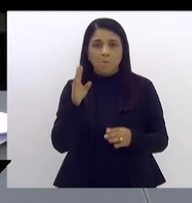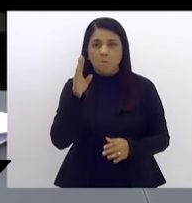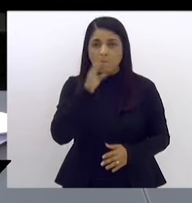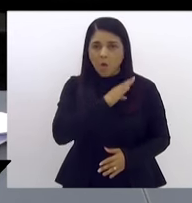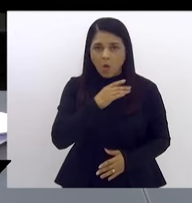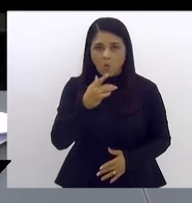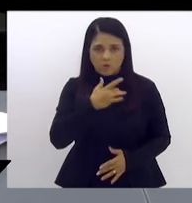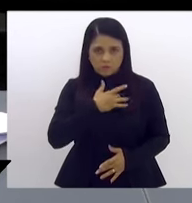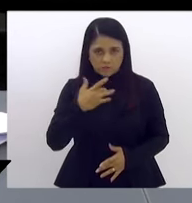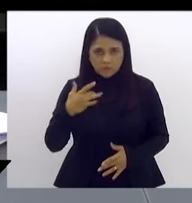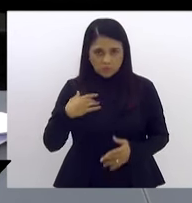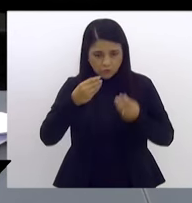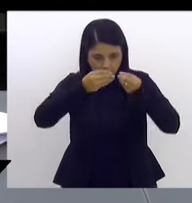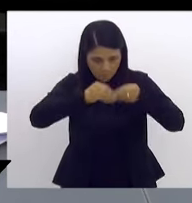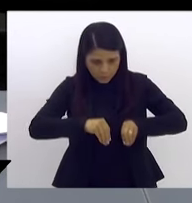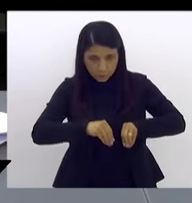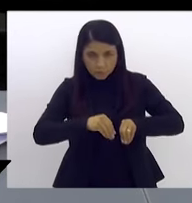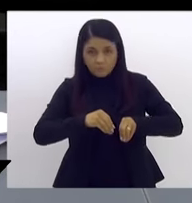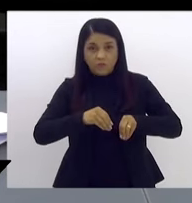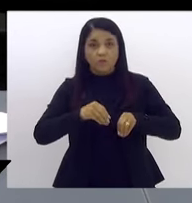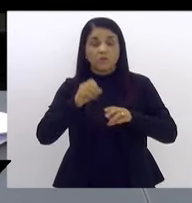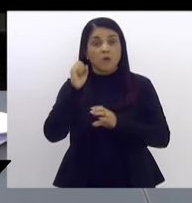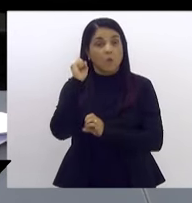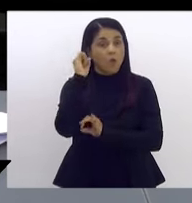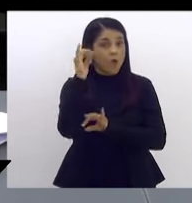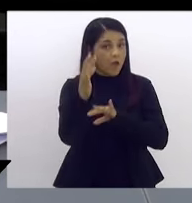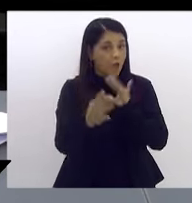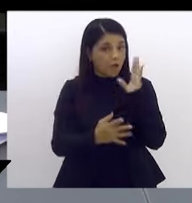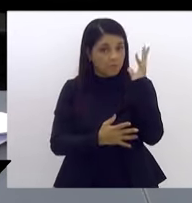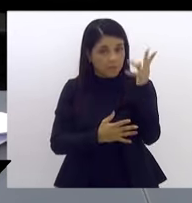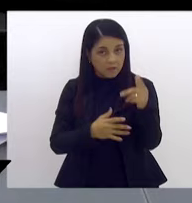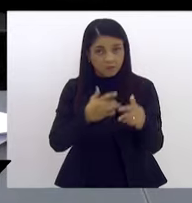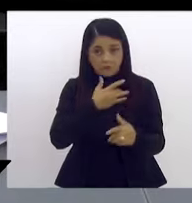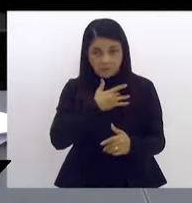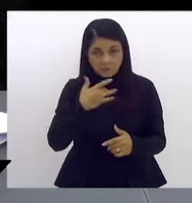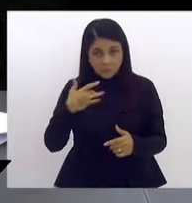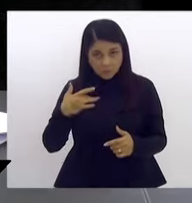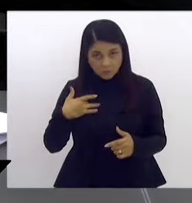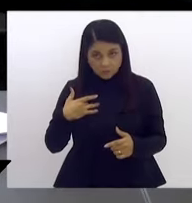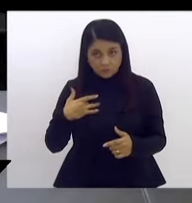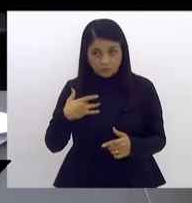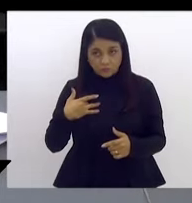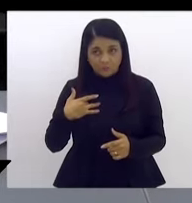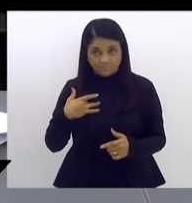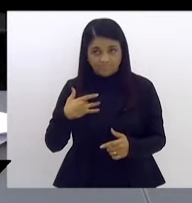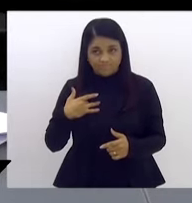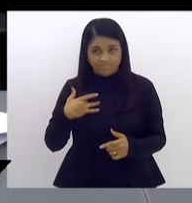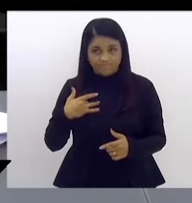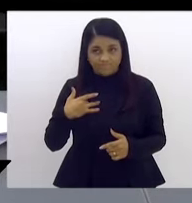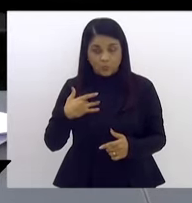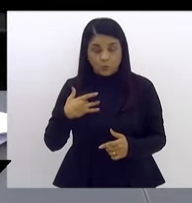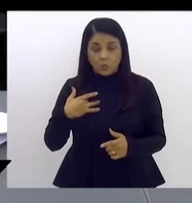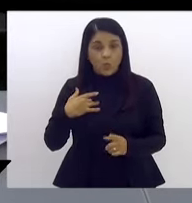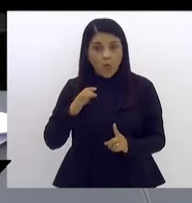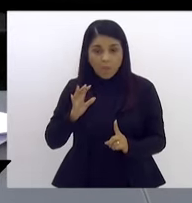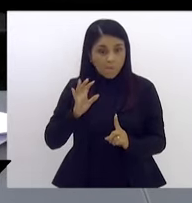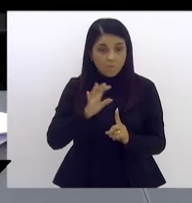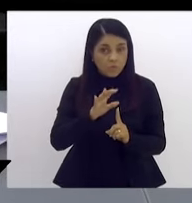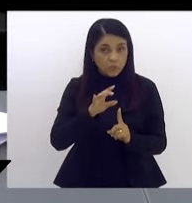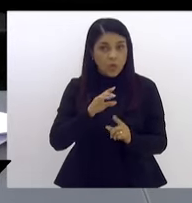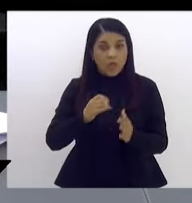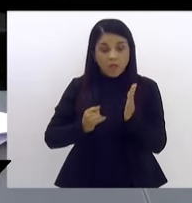meio ambiente é uma maneira de estímulo ind é indutivo não é uma proibição não é indutivo imposto